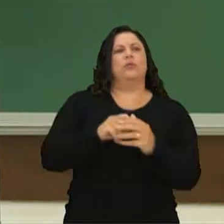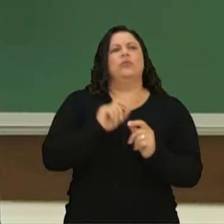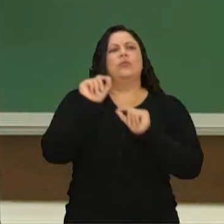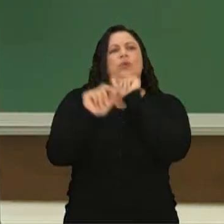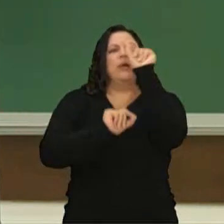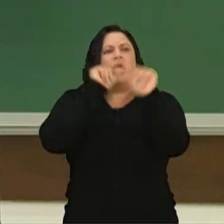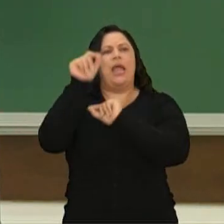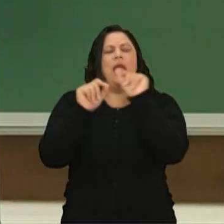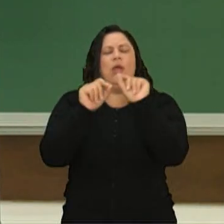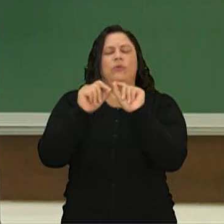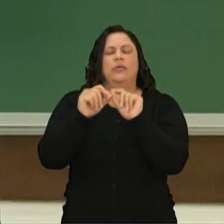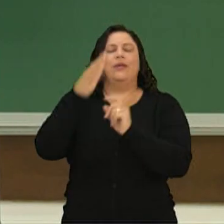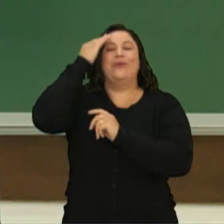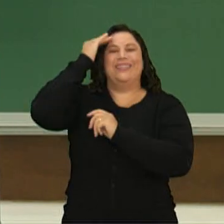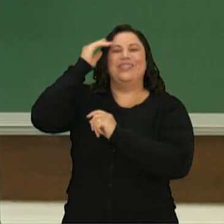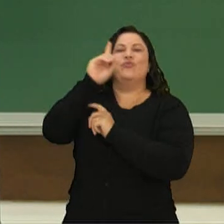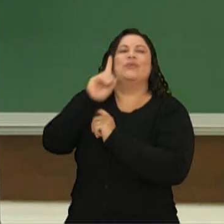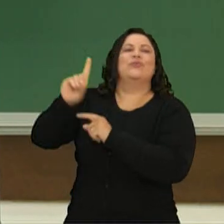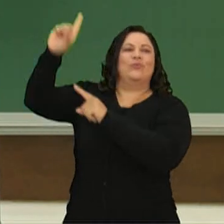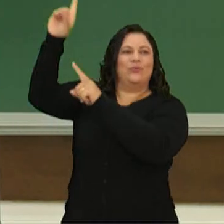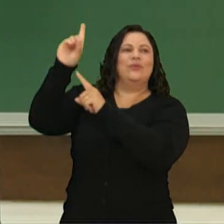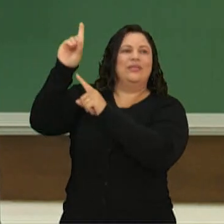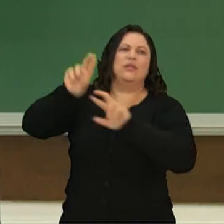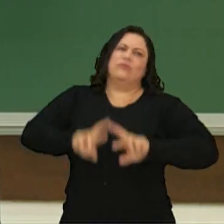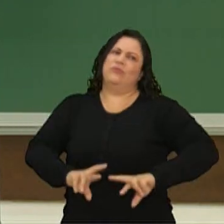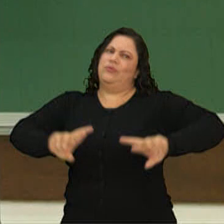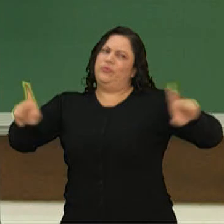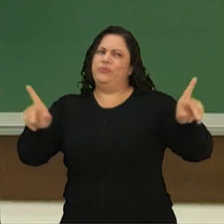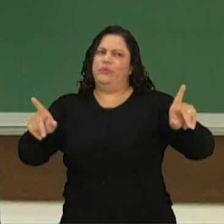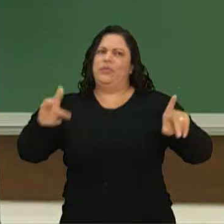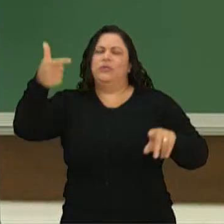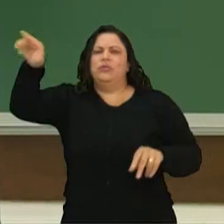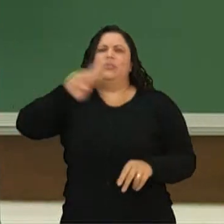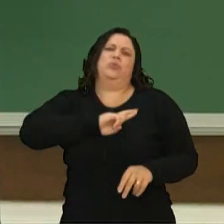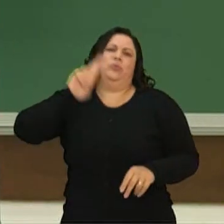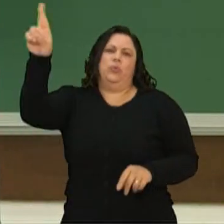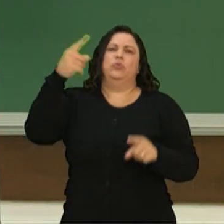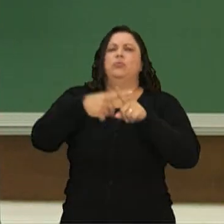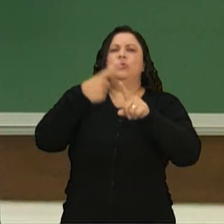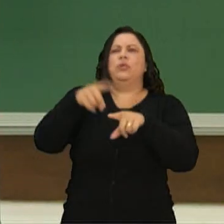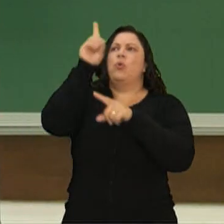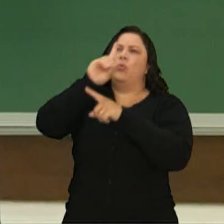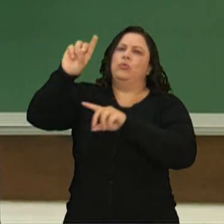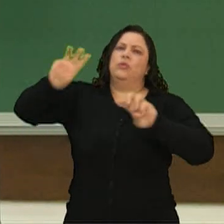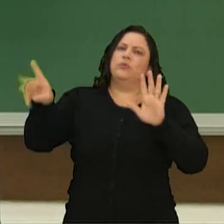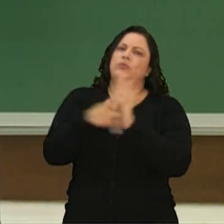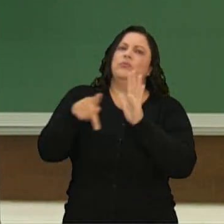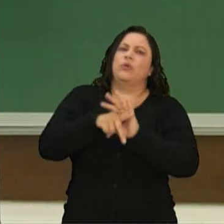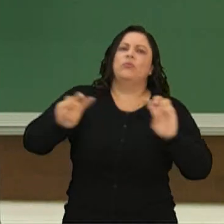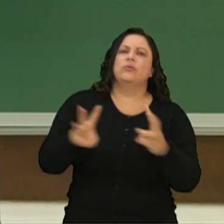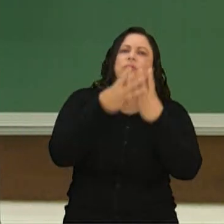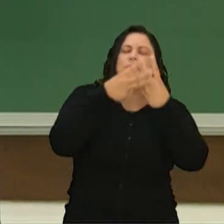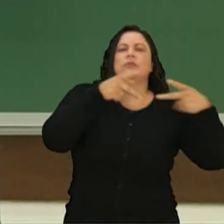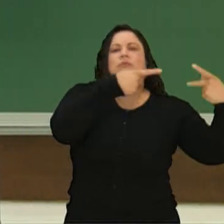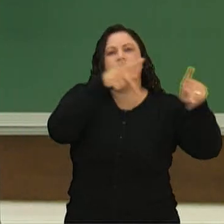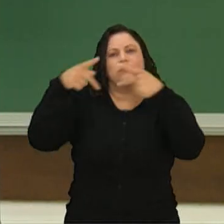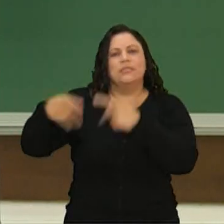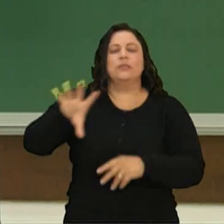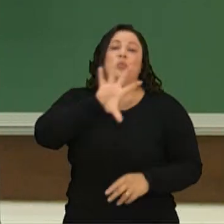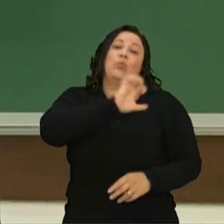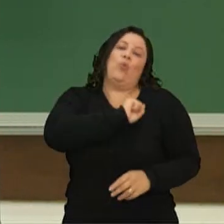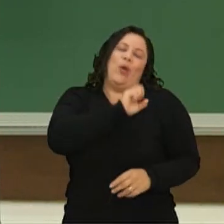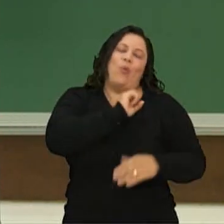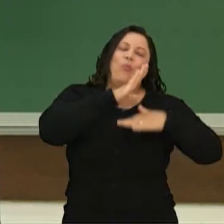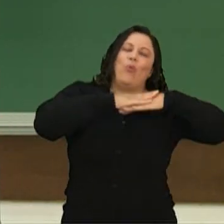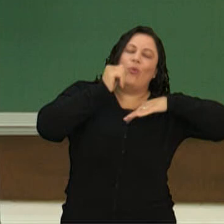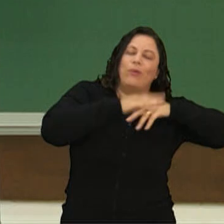diferentes das outras religiões, o Deus judeu prega o amor e a bondade. Será que está certa essa questão?